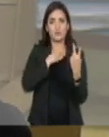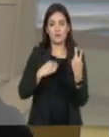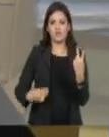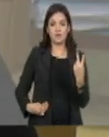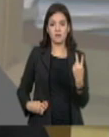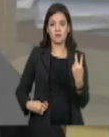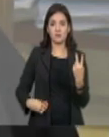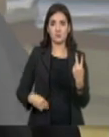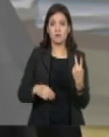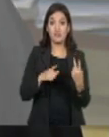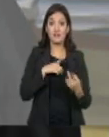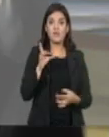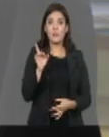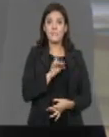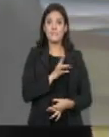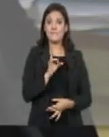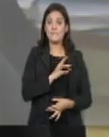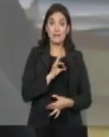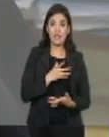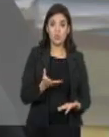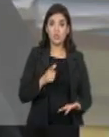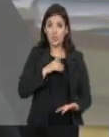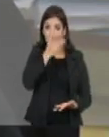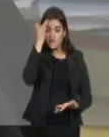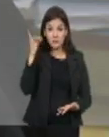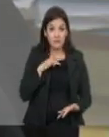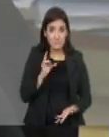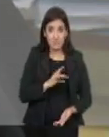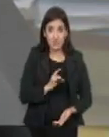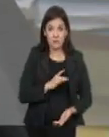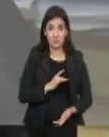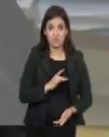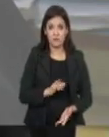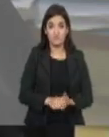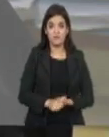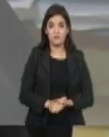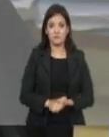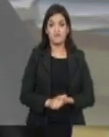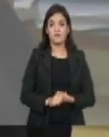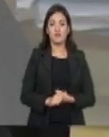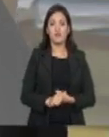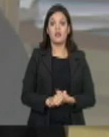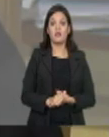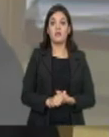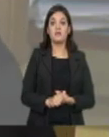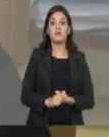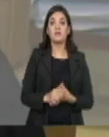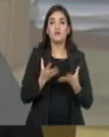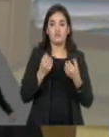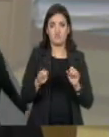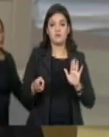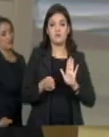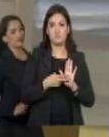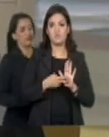Colocou-se medo, e nós sabemos que tem pessoas que têm medo. Tem medo. Vamos assumir isso.